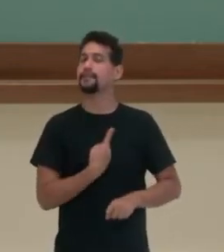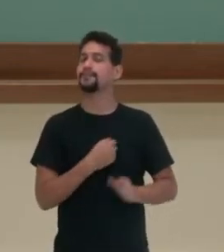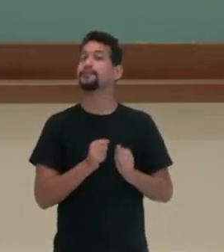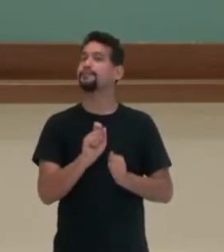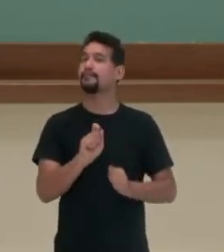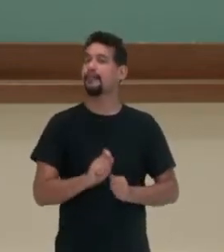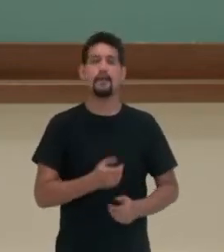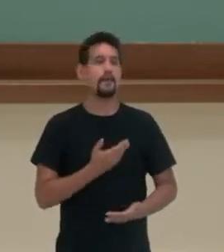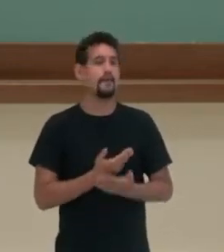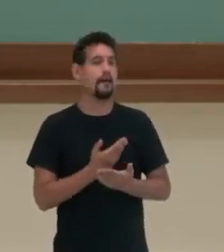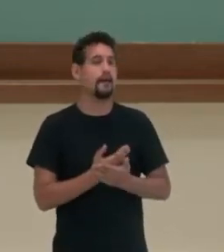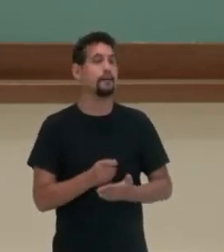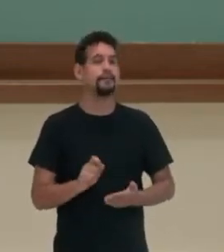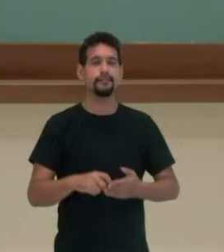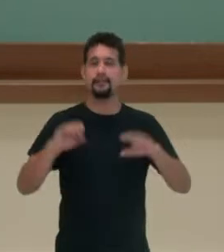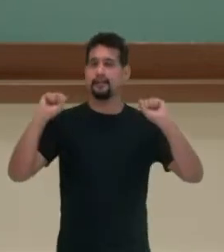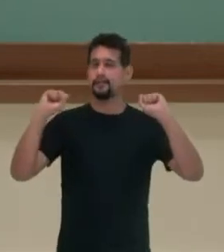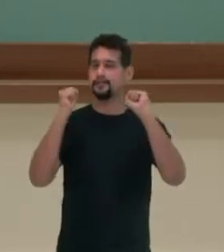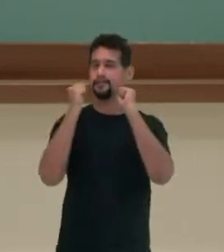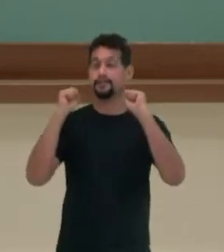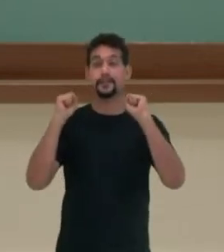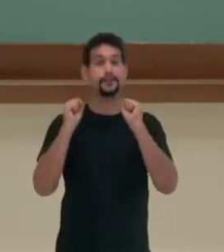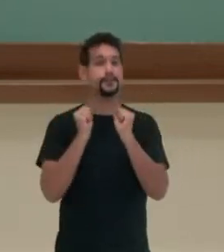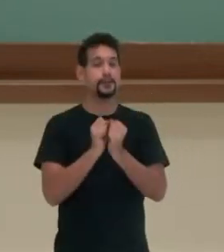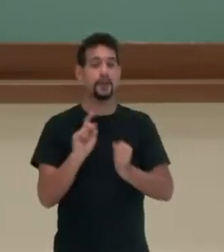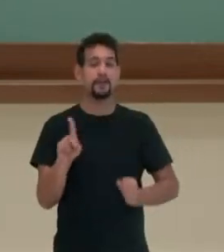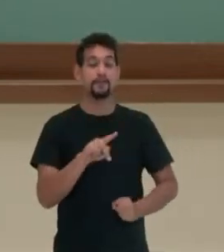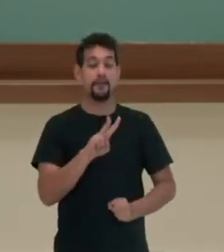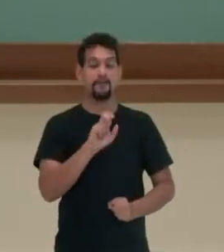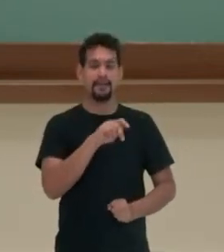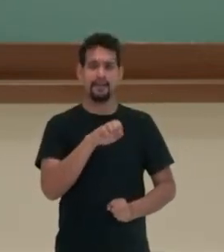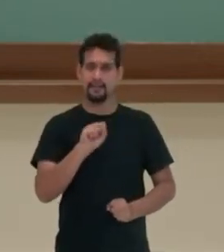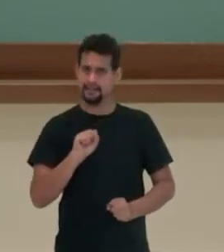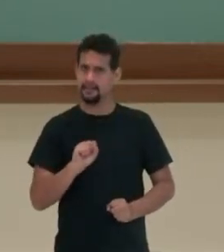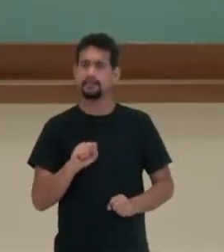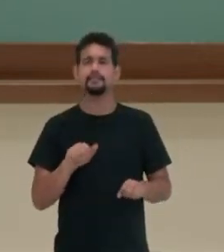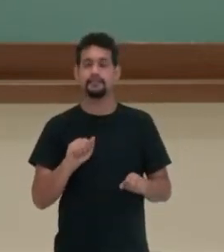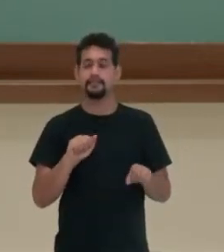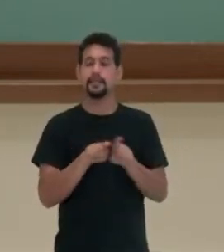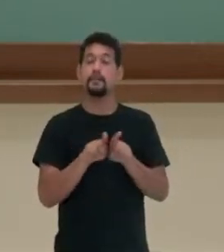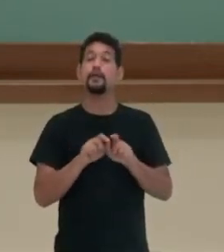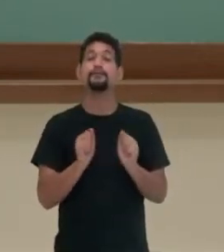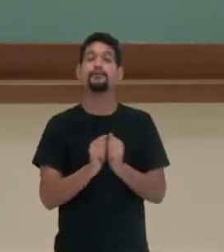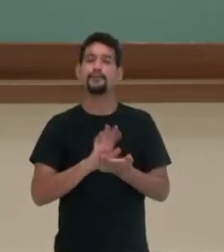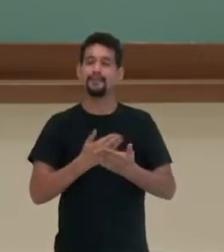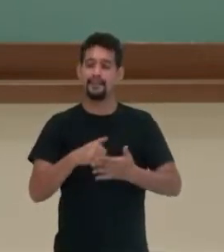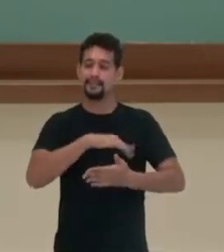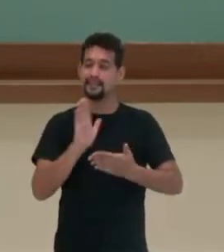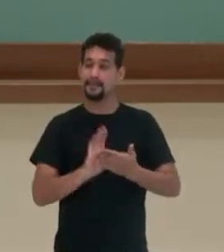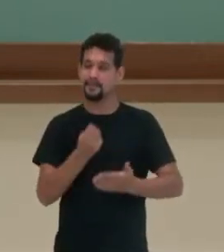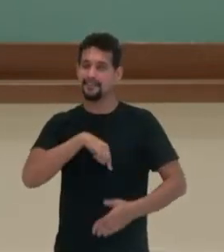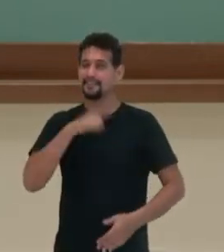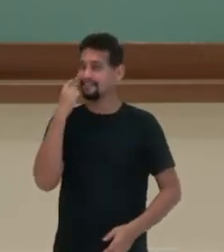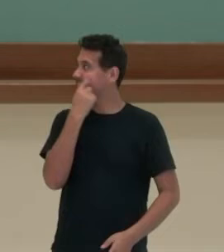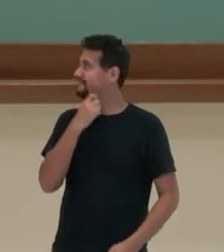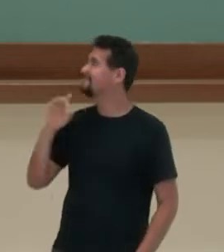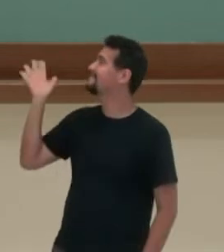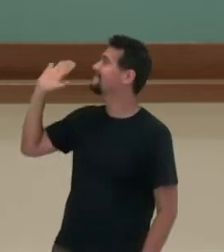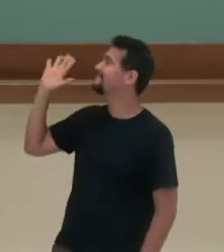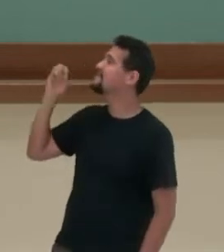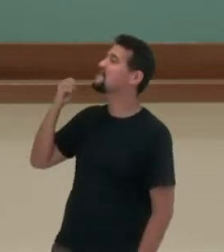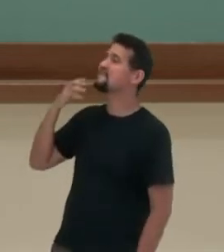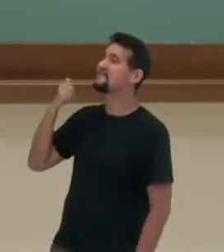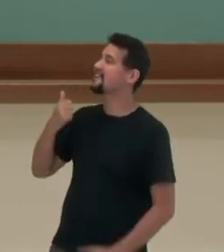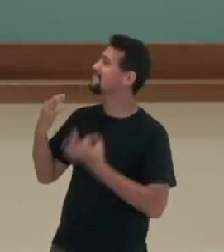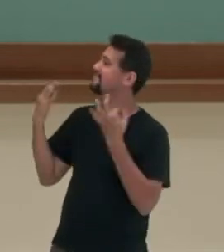para mais uma aula de Educação Física comigo, professora Vanessa, e com o nosso querido intérprete Kelvin. Oi, Kelvin,